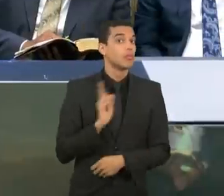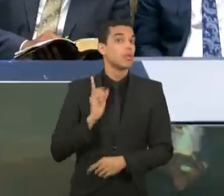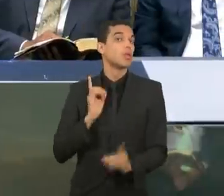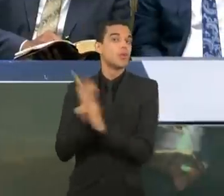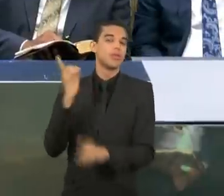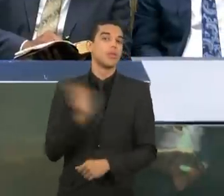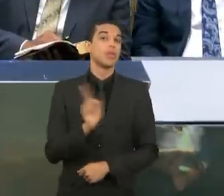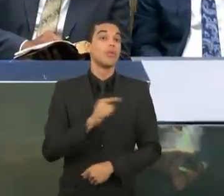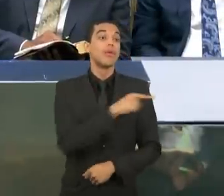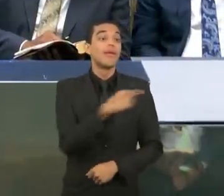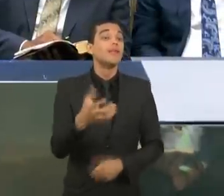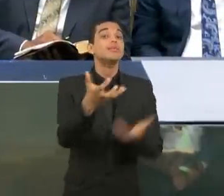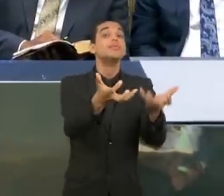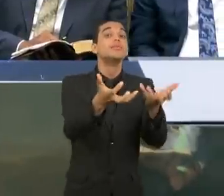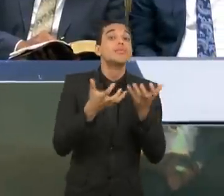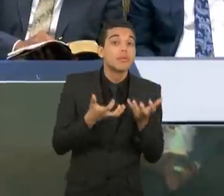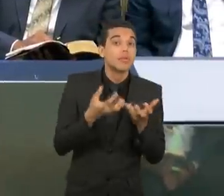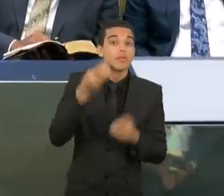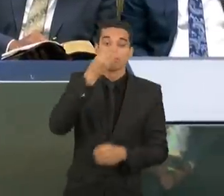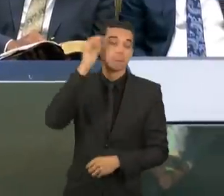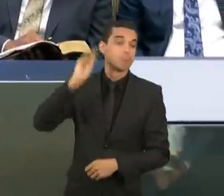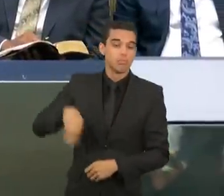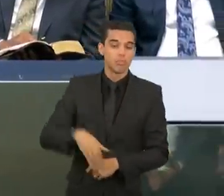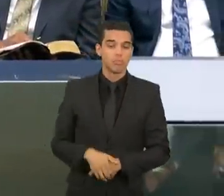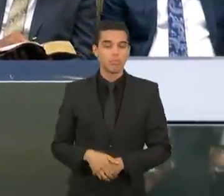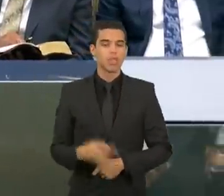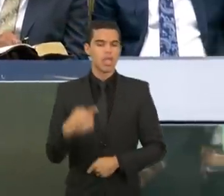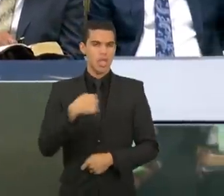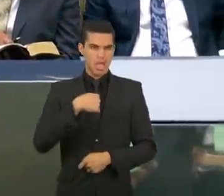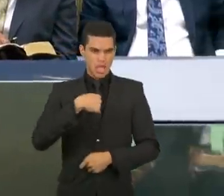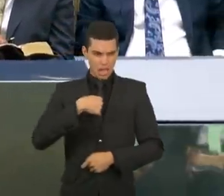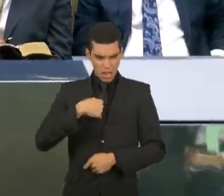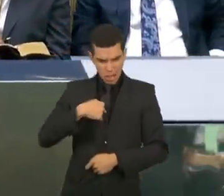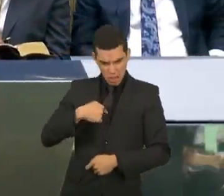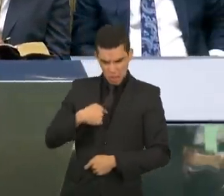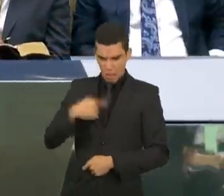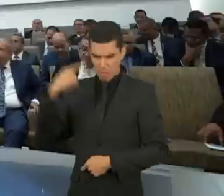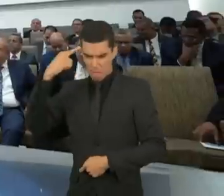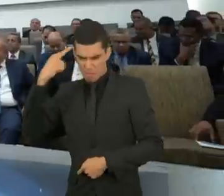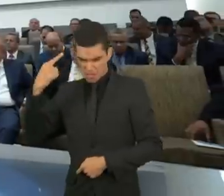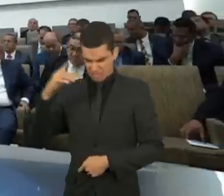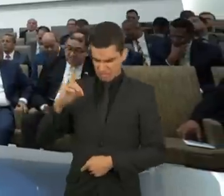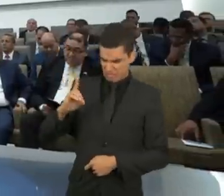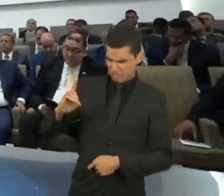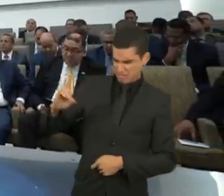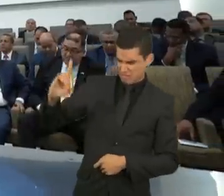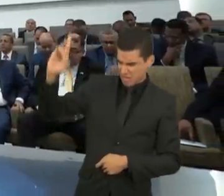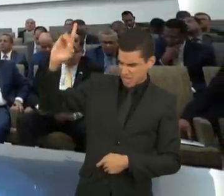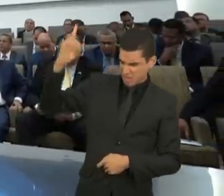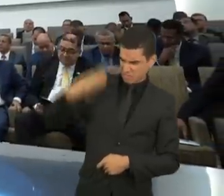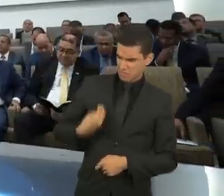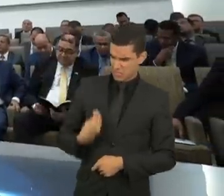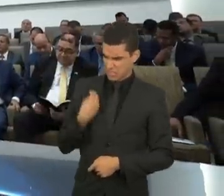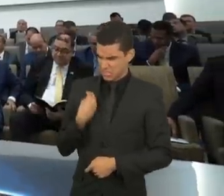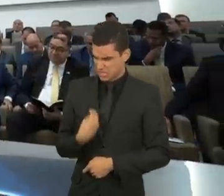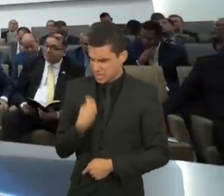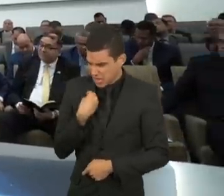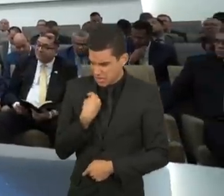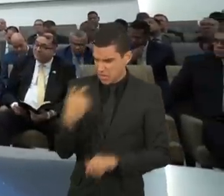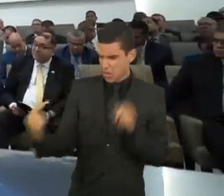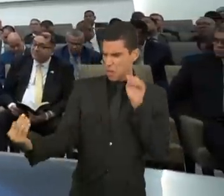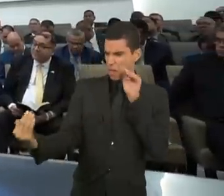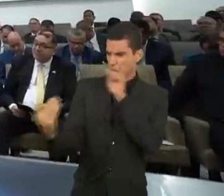eles querem. Eu vou me dobrar ao argumento